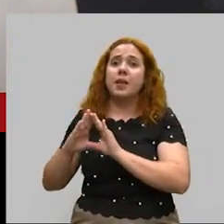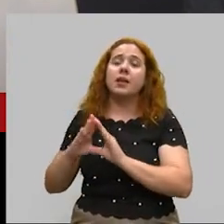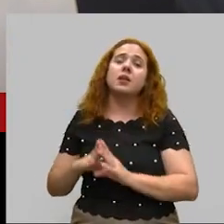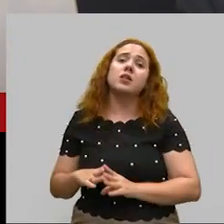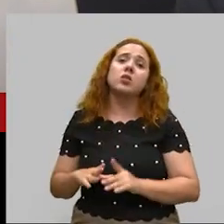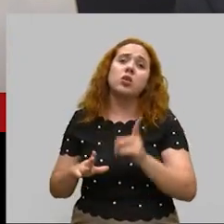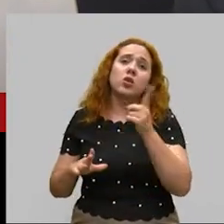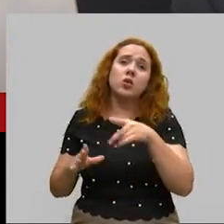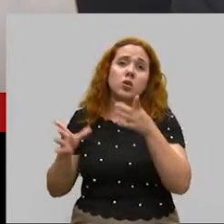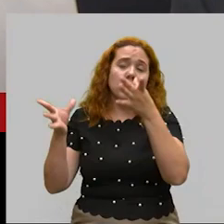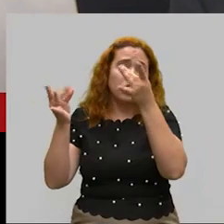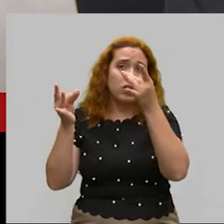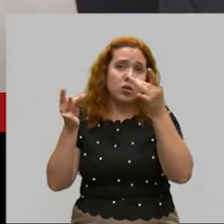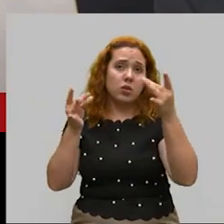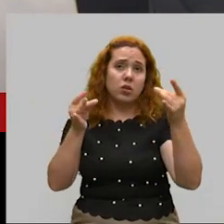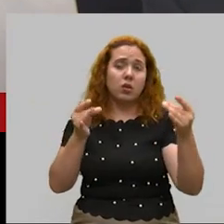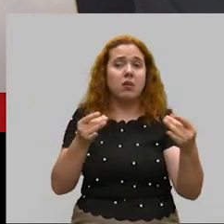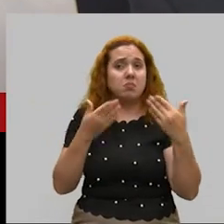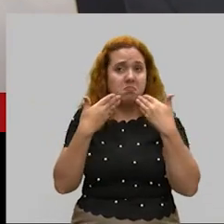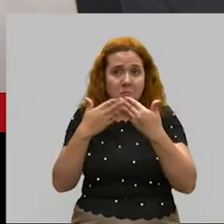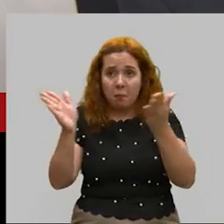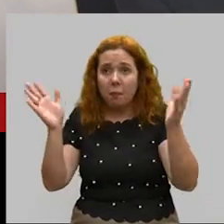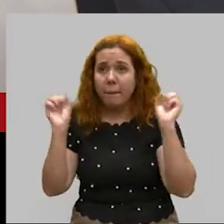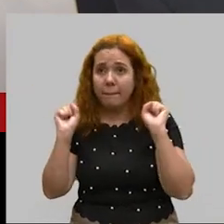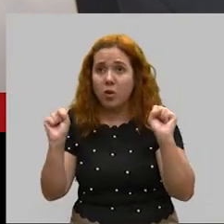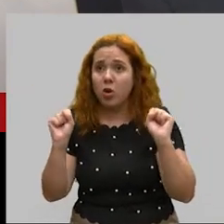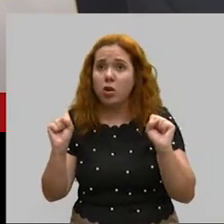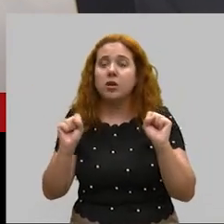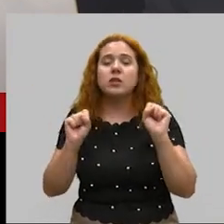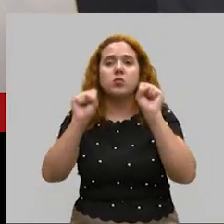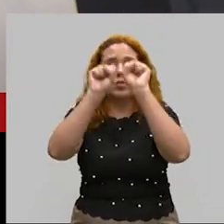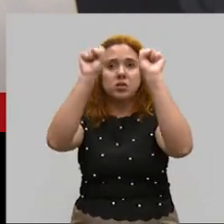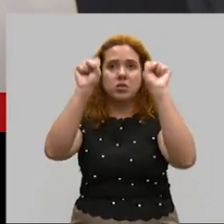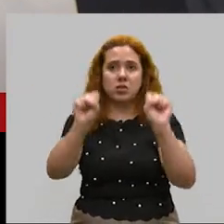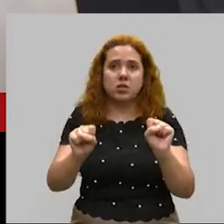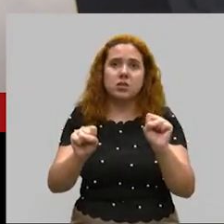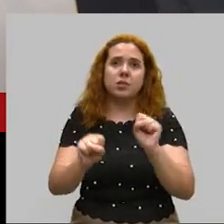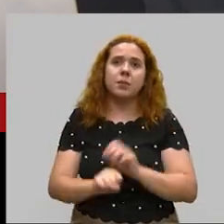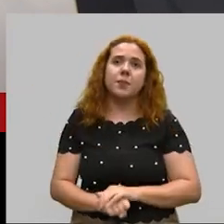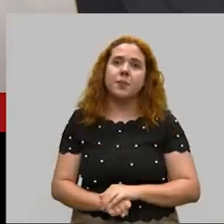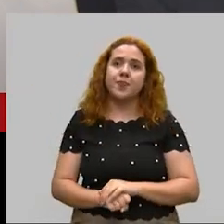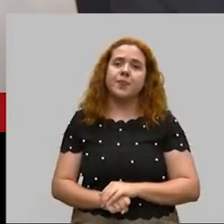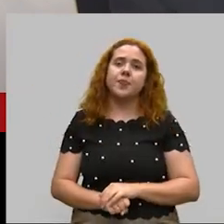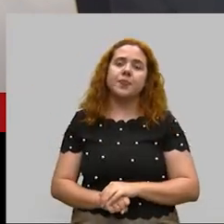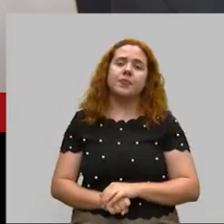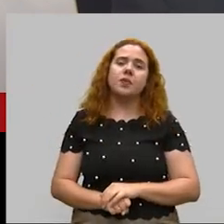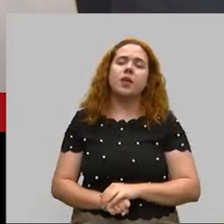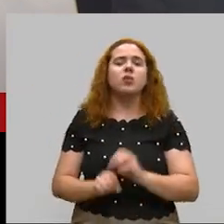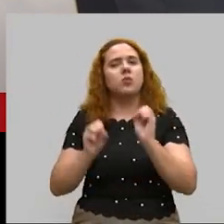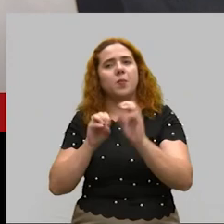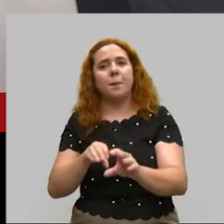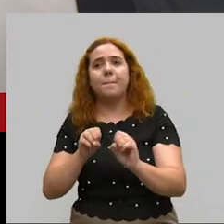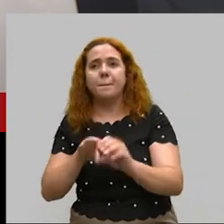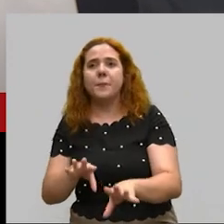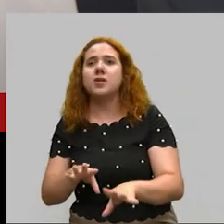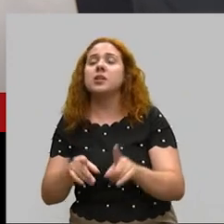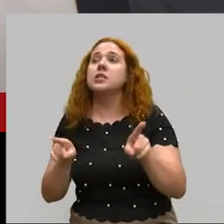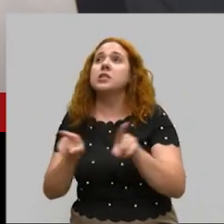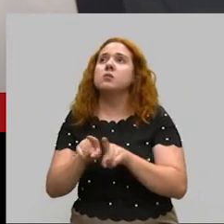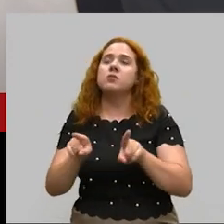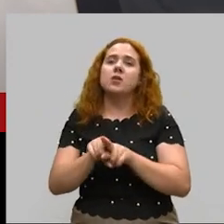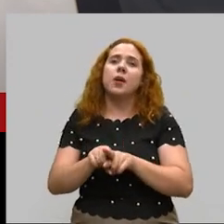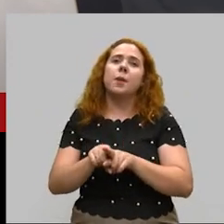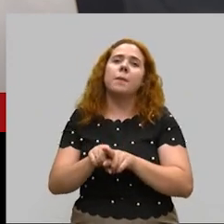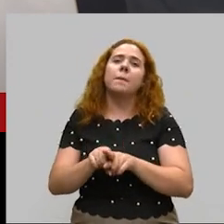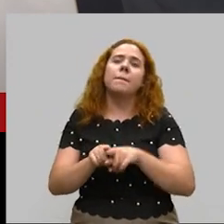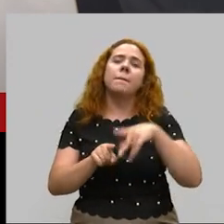descrevendo eles são públicos eh e ficam disponíveis nos espaços lá da comissão de Educação do plenário e do projeto de